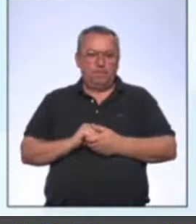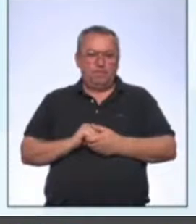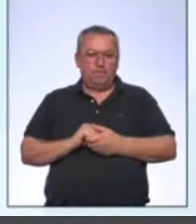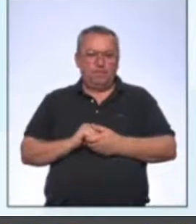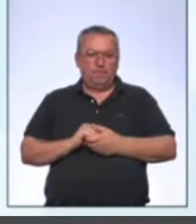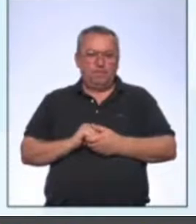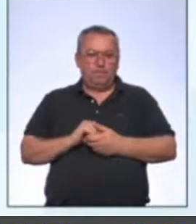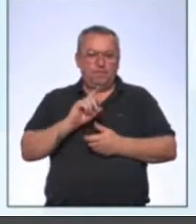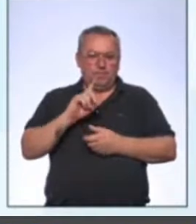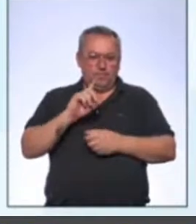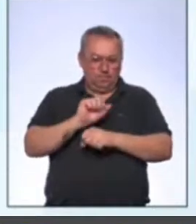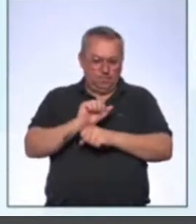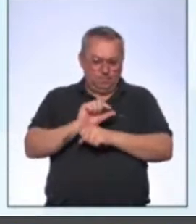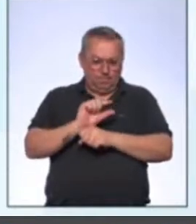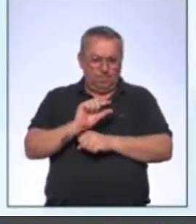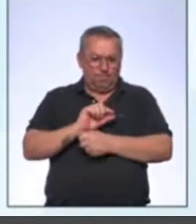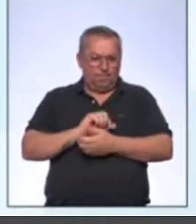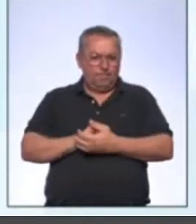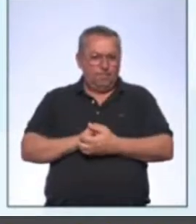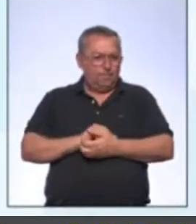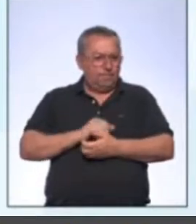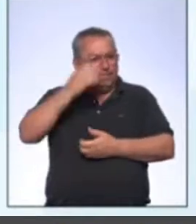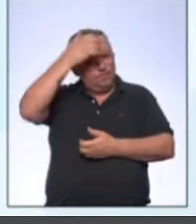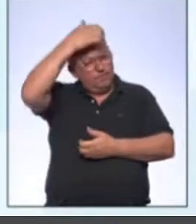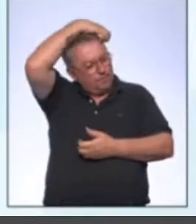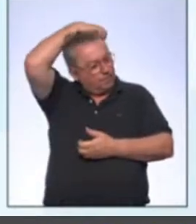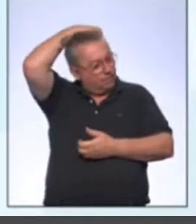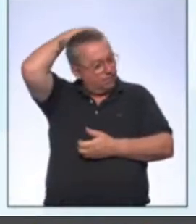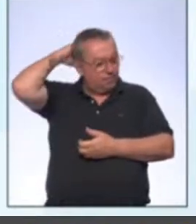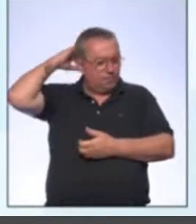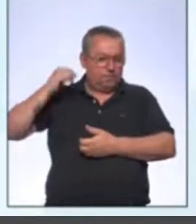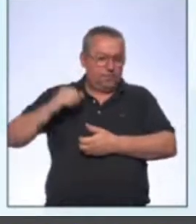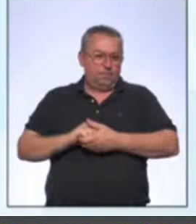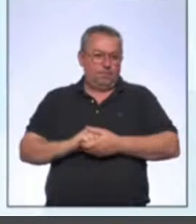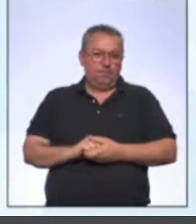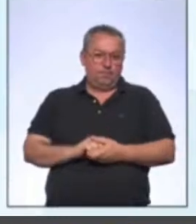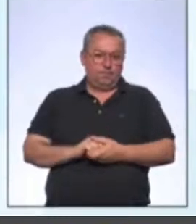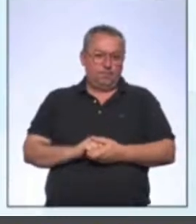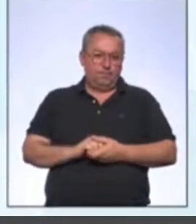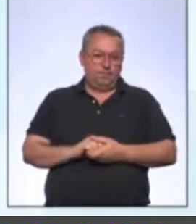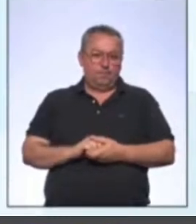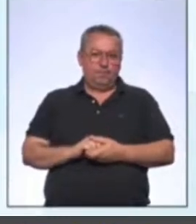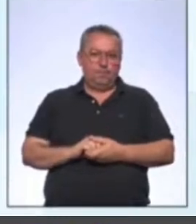Só um instante. Do Renato Teixeira.